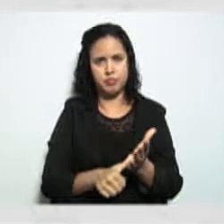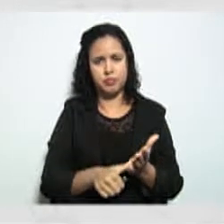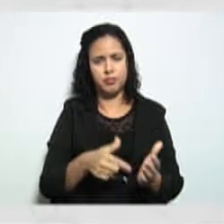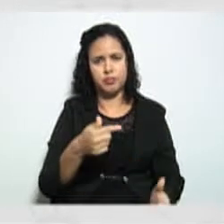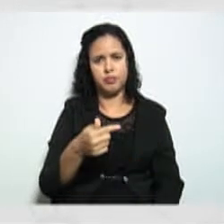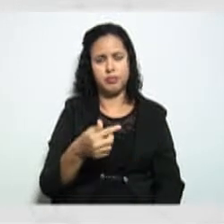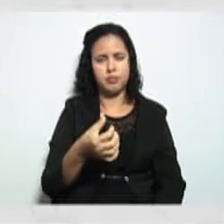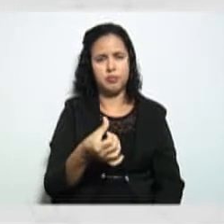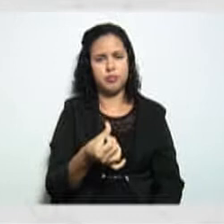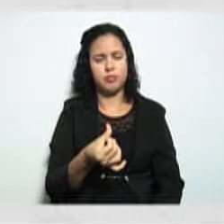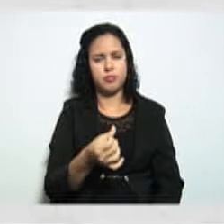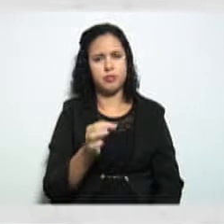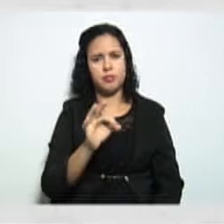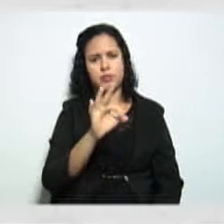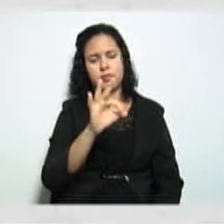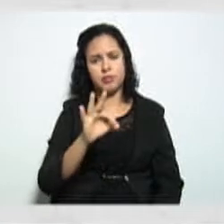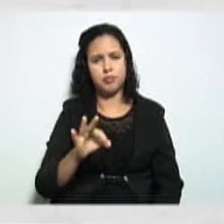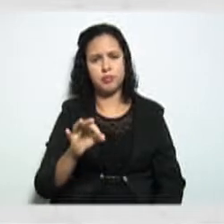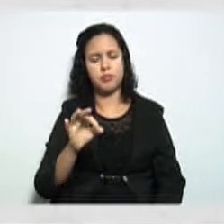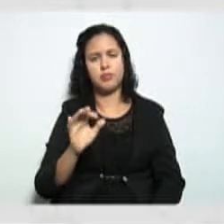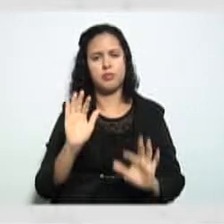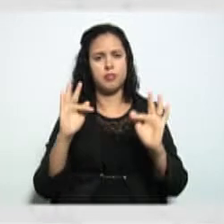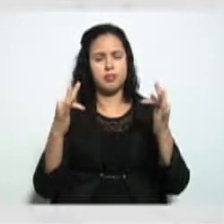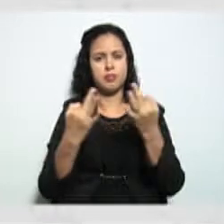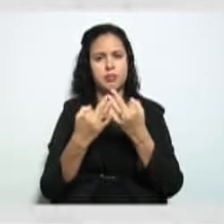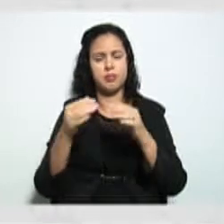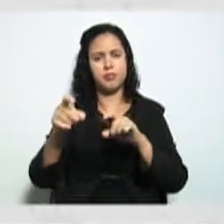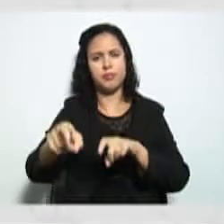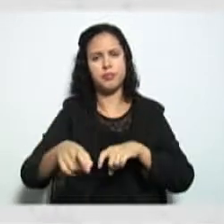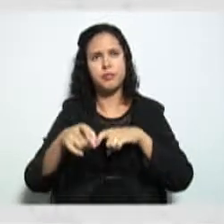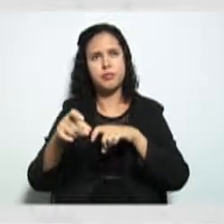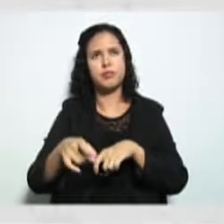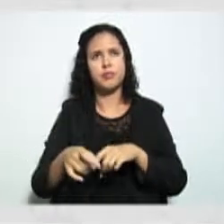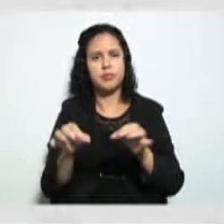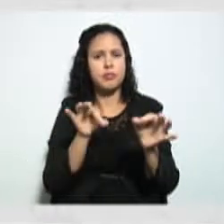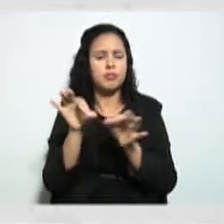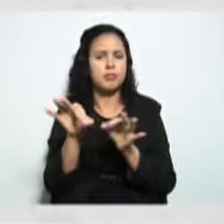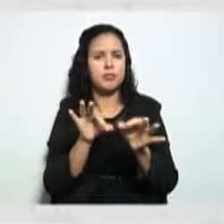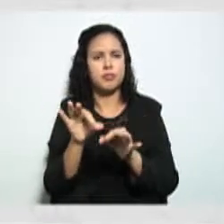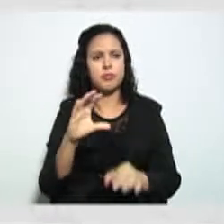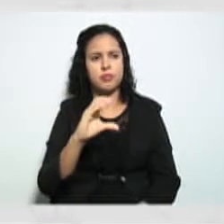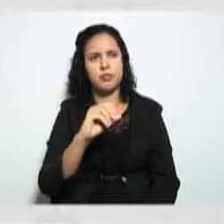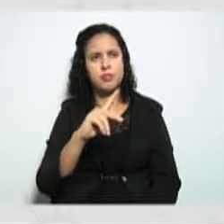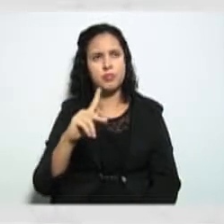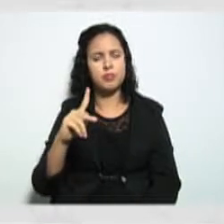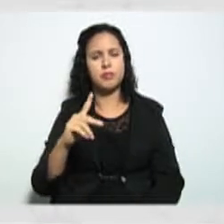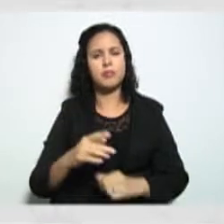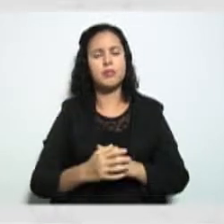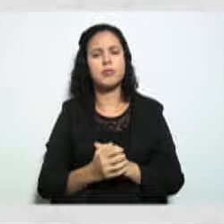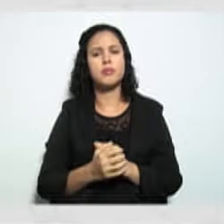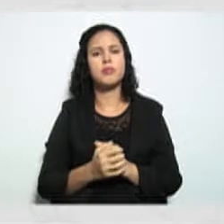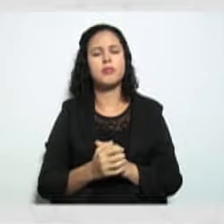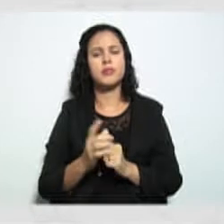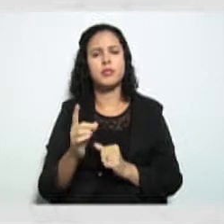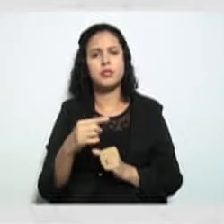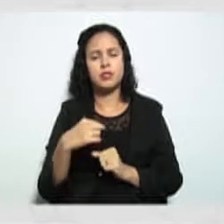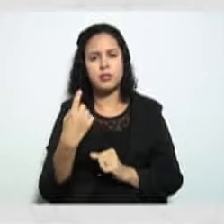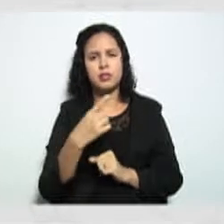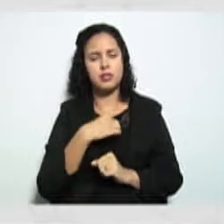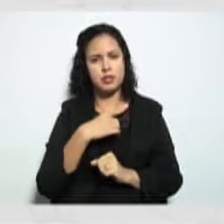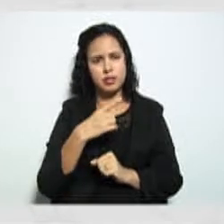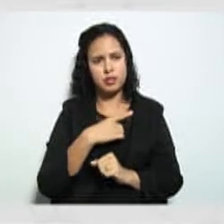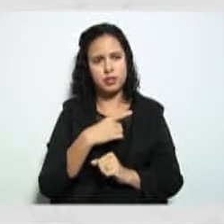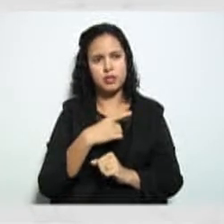76% é uma porcentagem bastante grande dos agricultores familiares já estão organizados em cooperativas. E eles nos fornecem os produtos que a gente